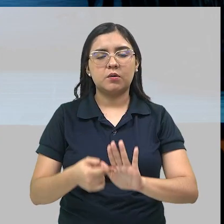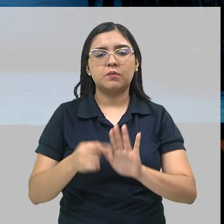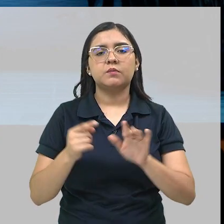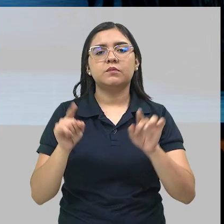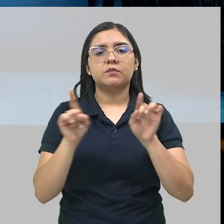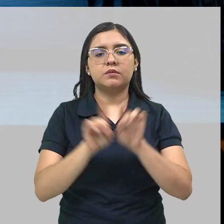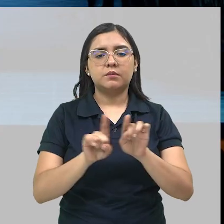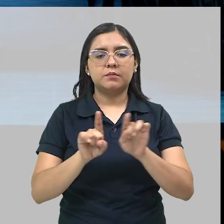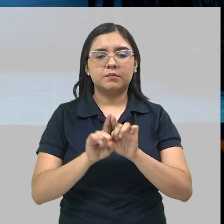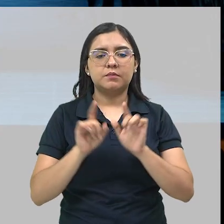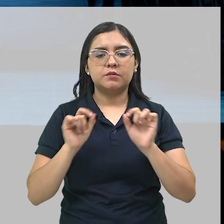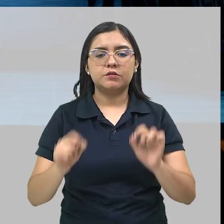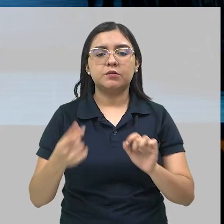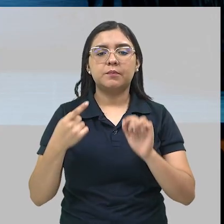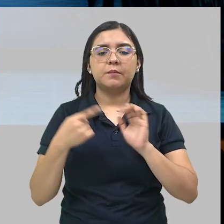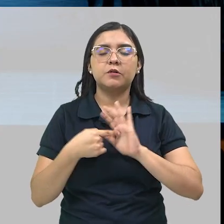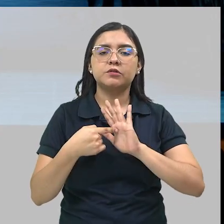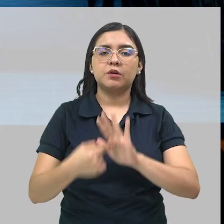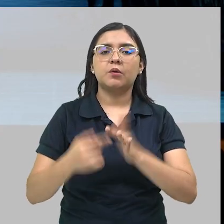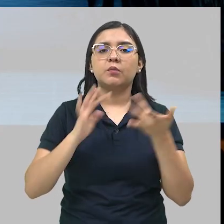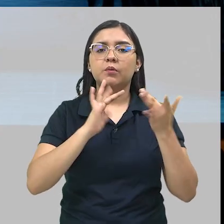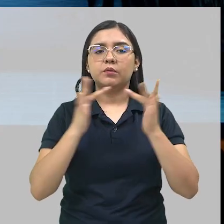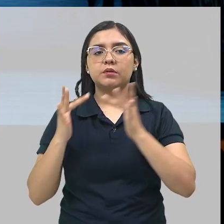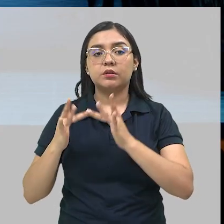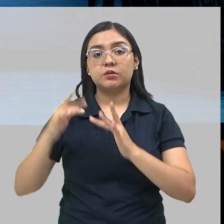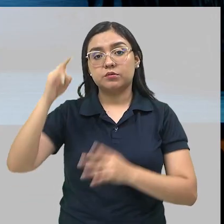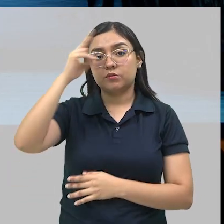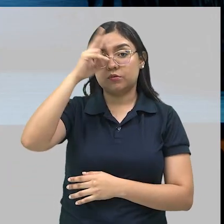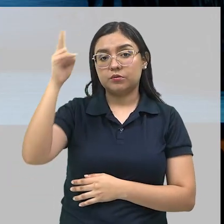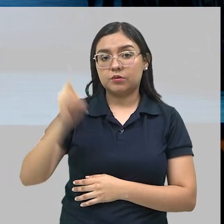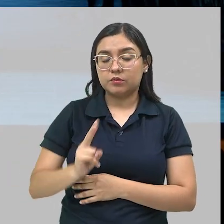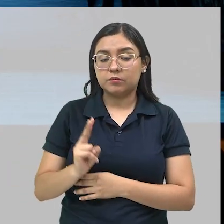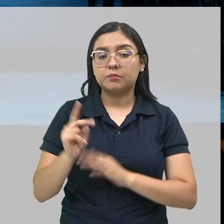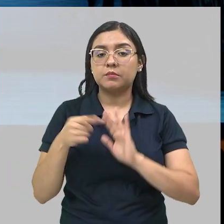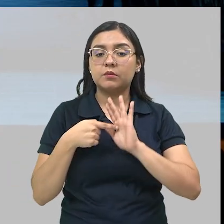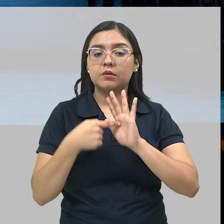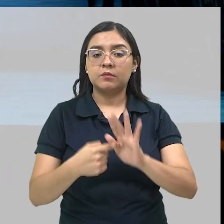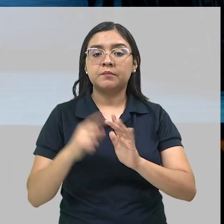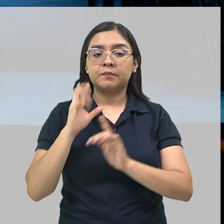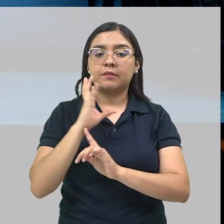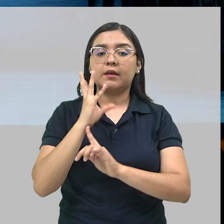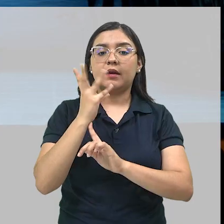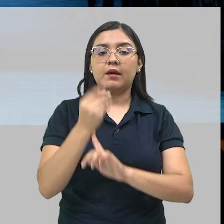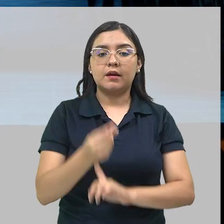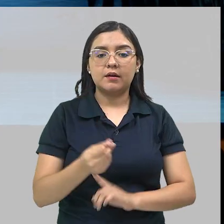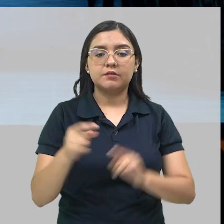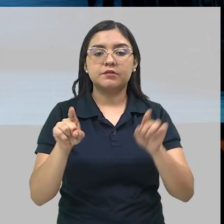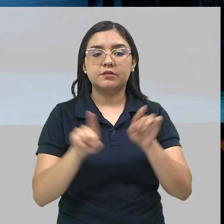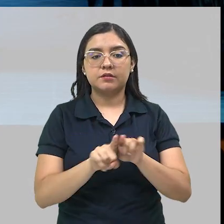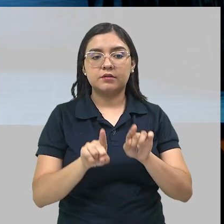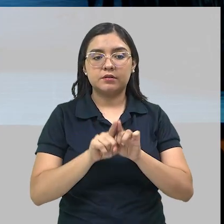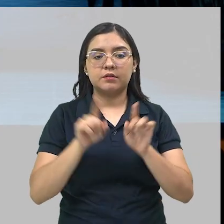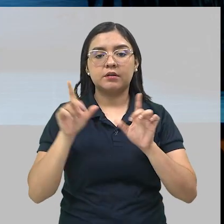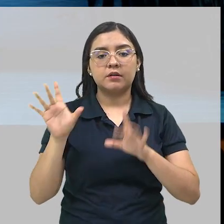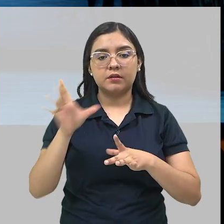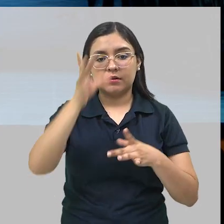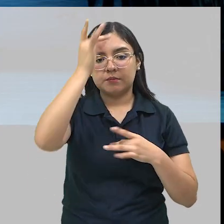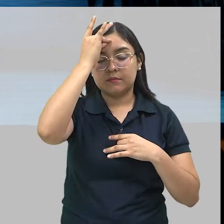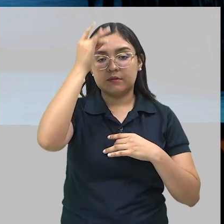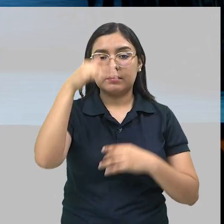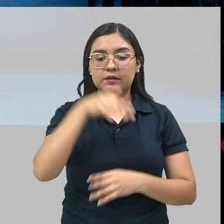quando falamos de trazer o contexto histórico, temos aí a arte da interpretação, advinda aí